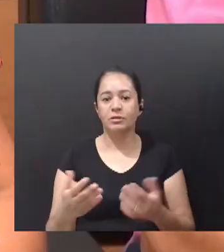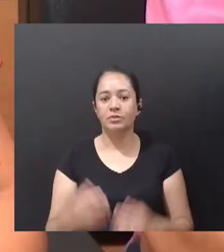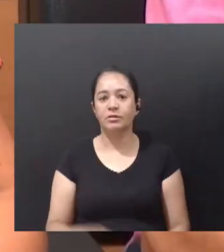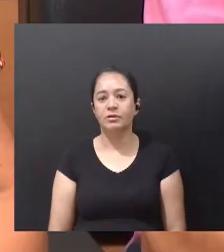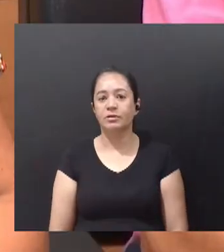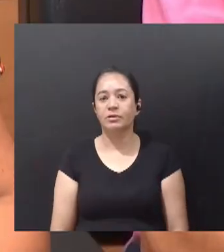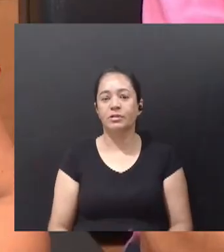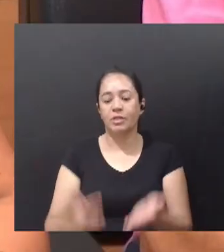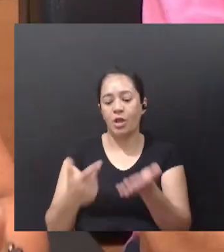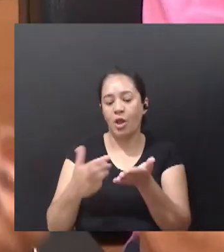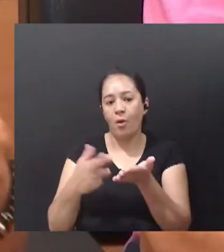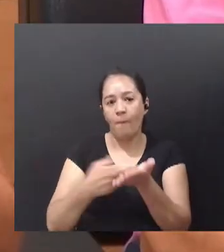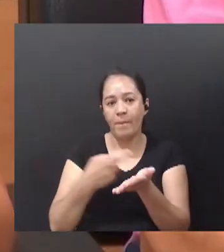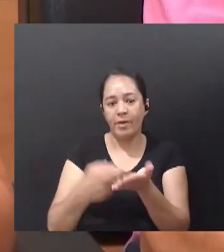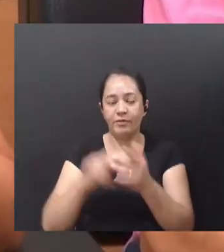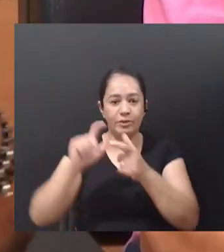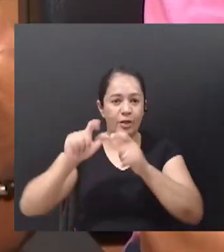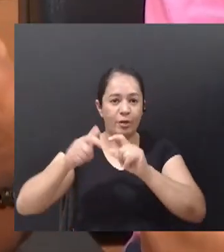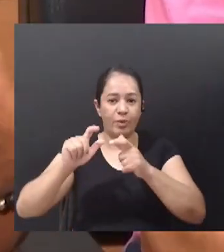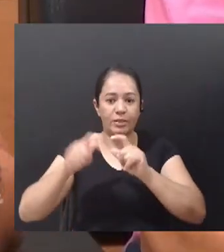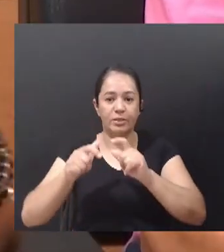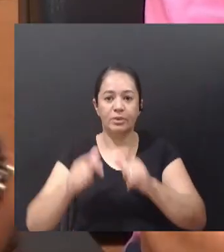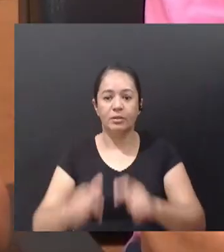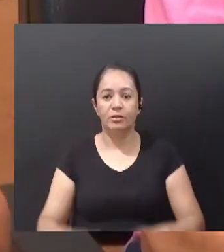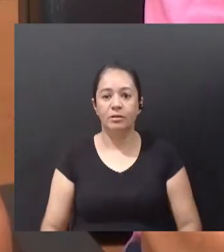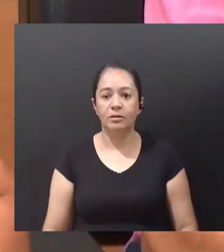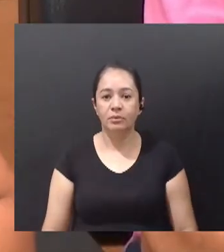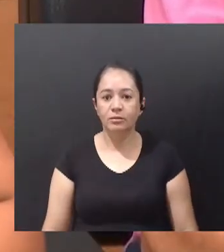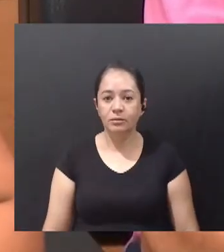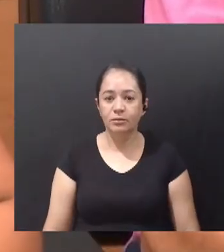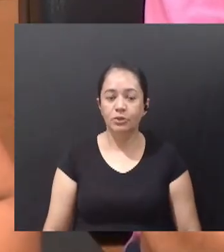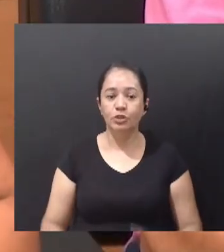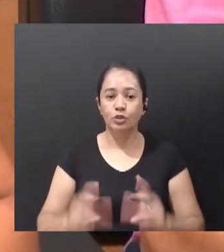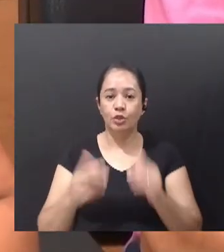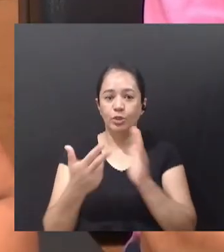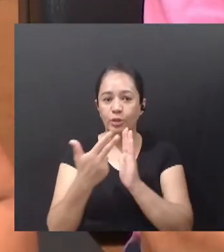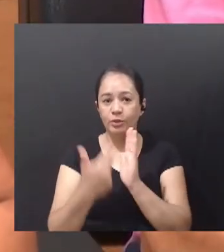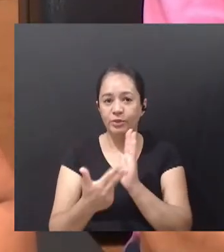quadrinhos, e ela é toda desenhada à mão, enfim,